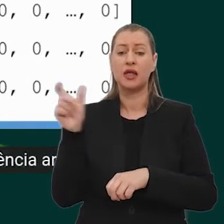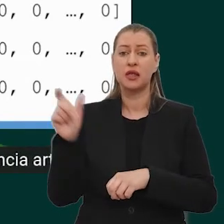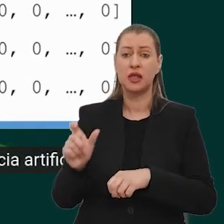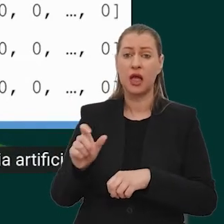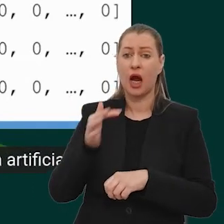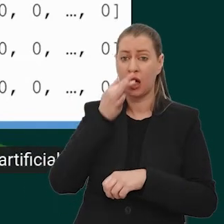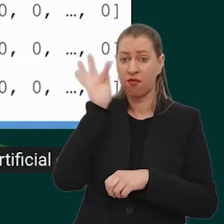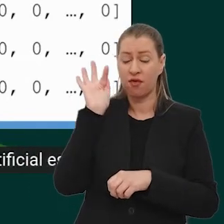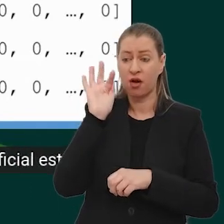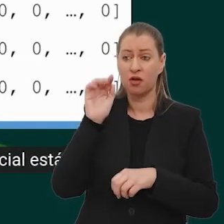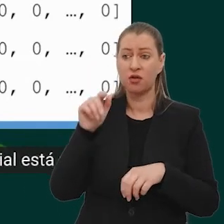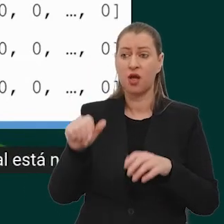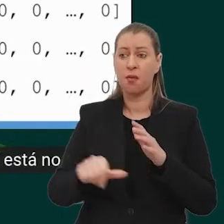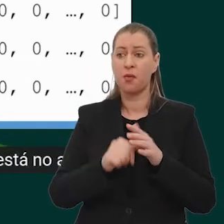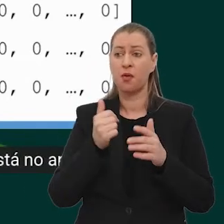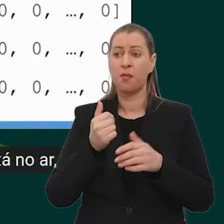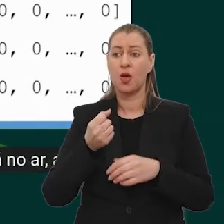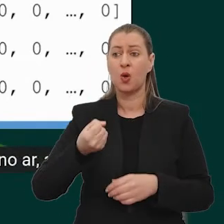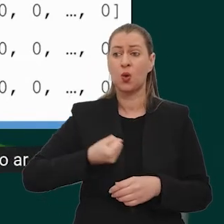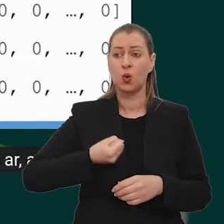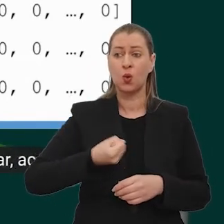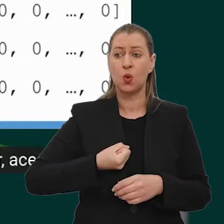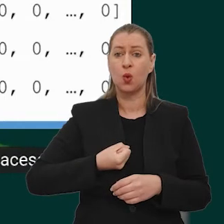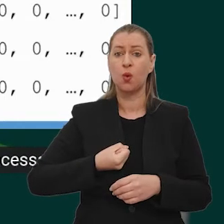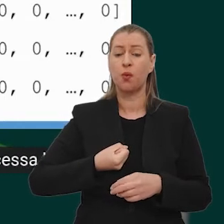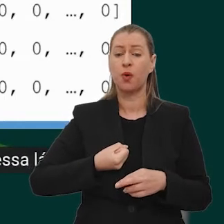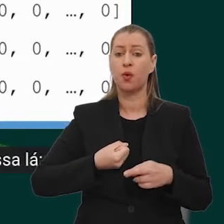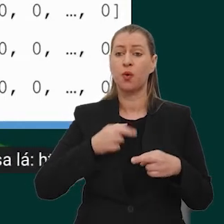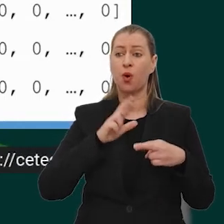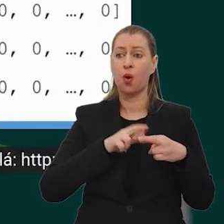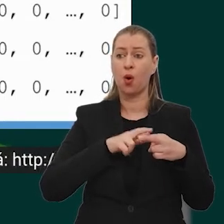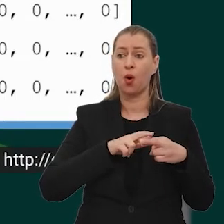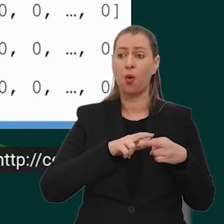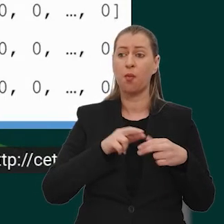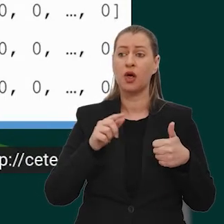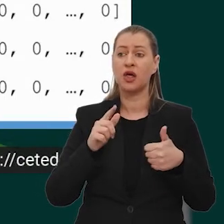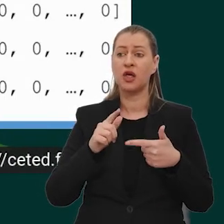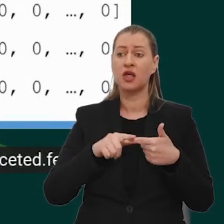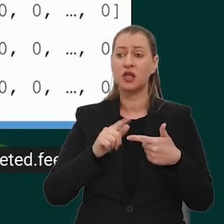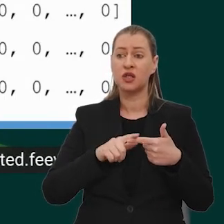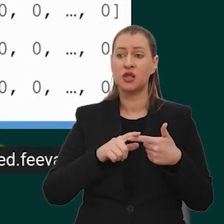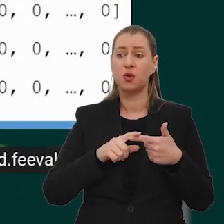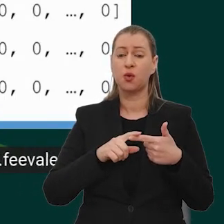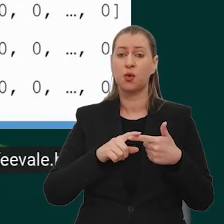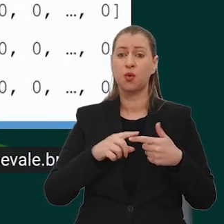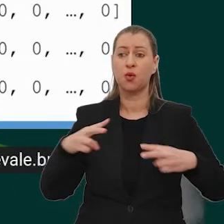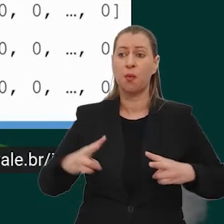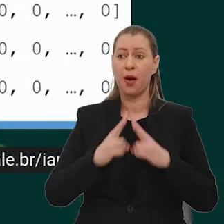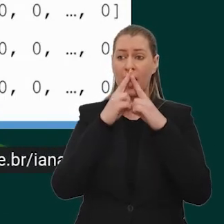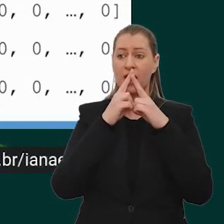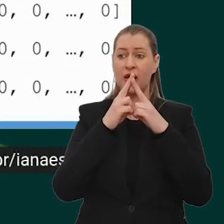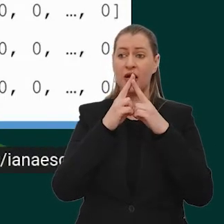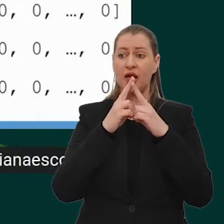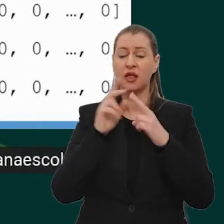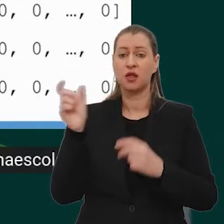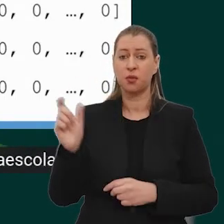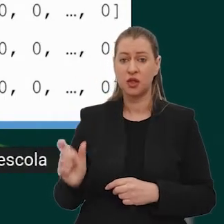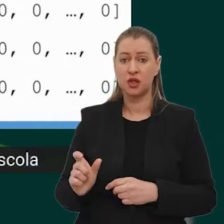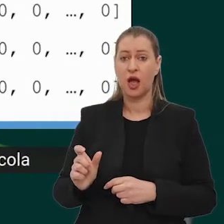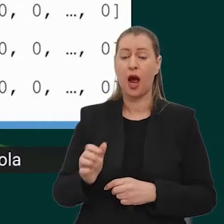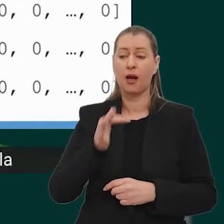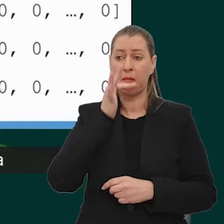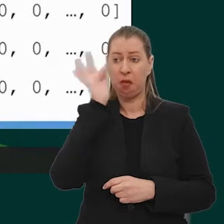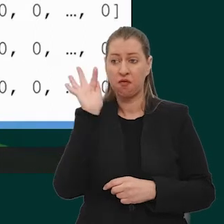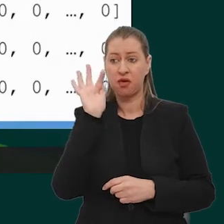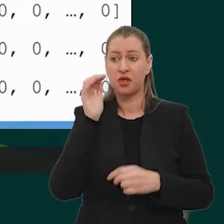vez, o primeiro número significa Roma, o segundo Paris, o terceiro Itália, o quarto França, enfim. Vou dizendo tudo que significa, porque